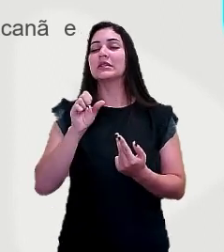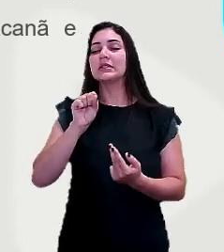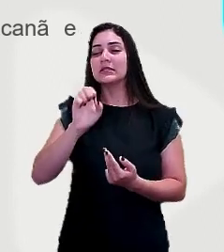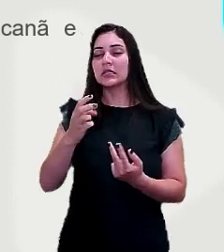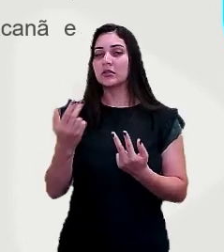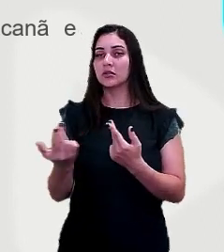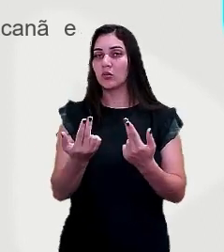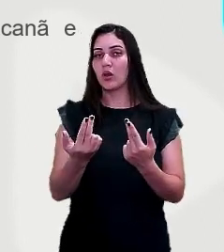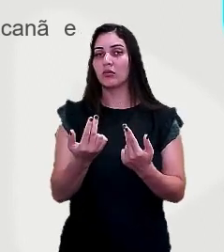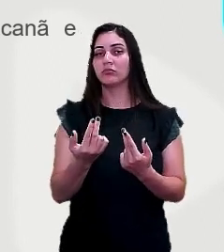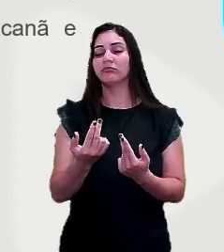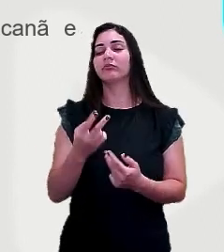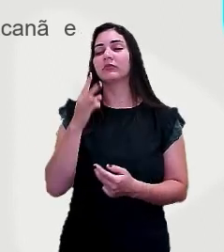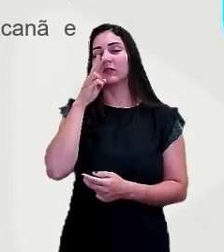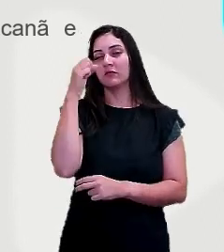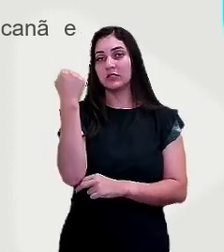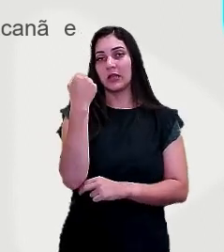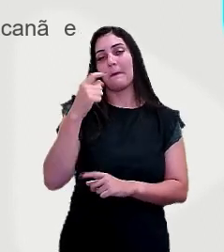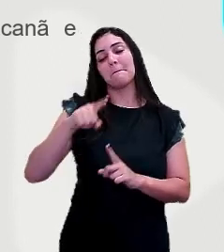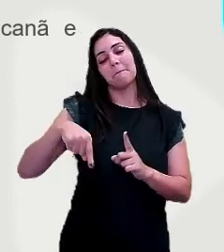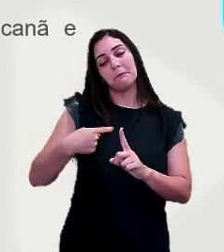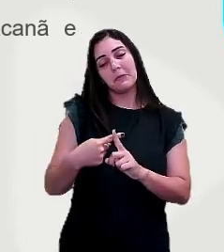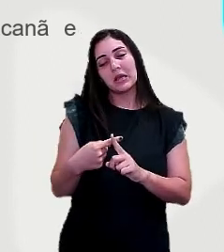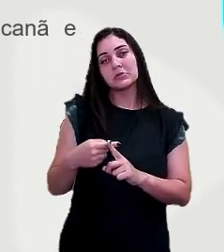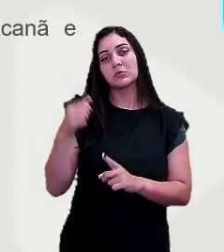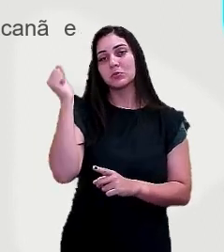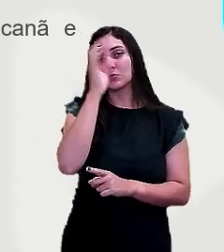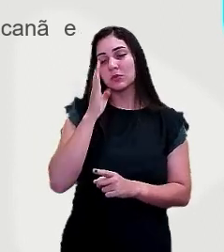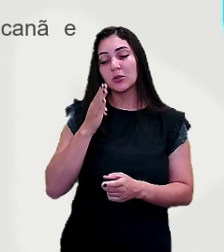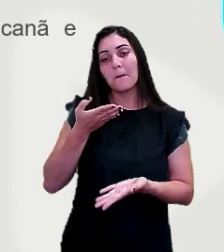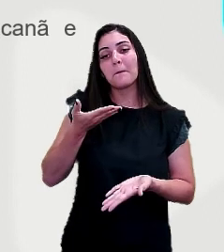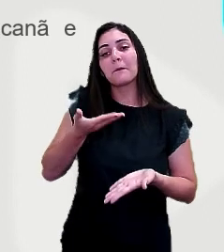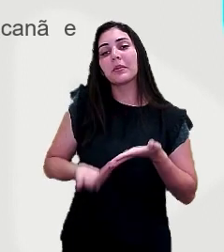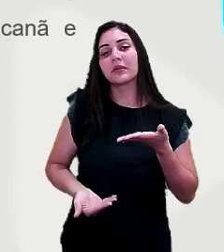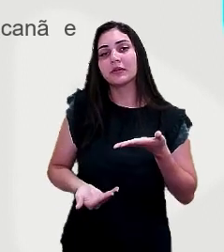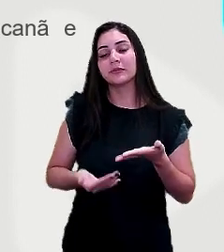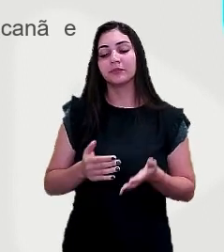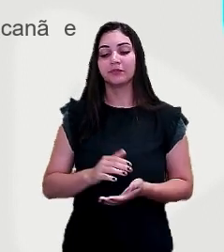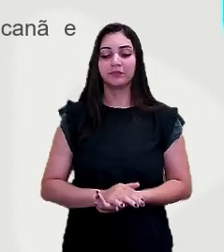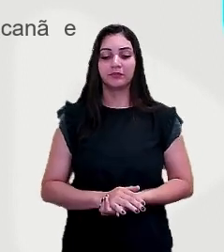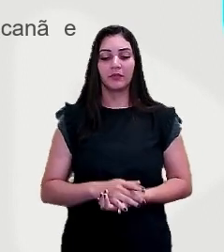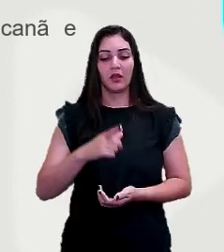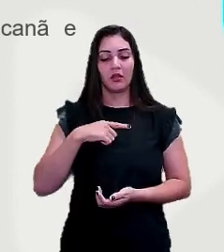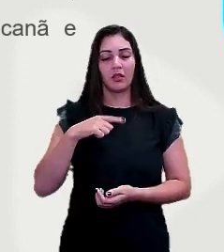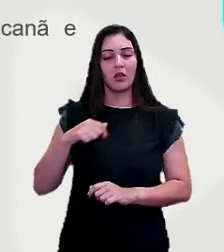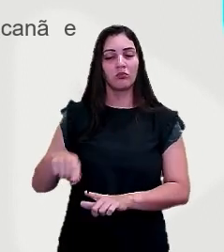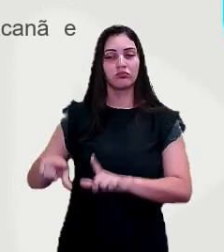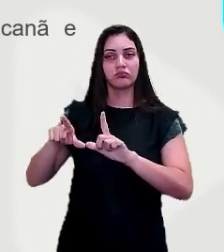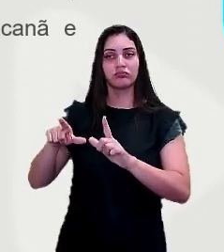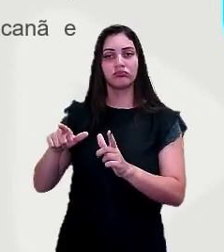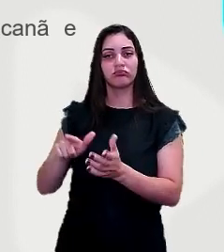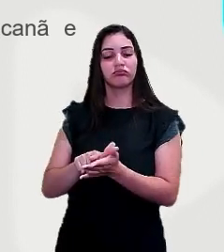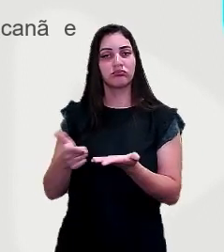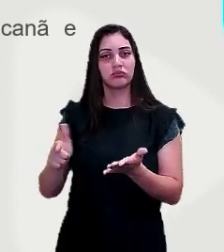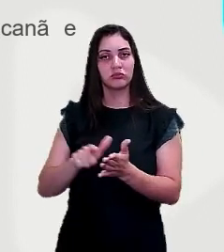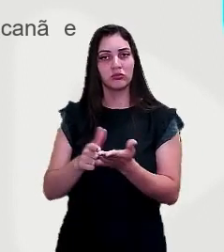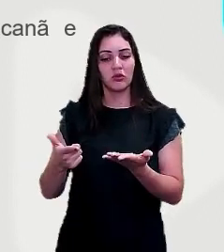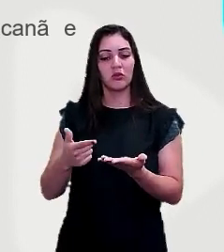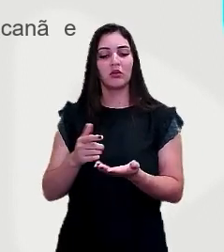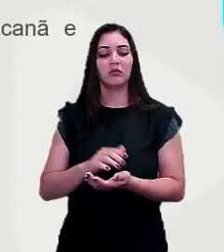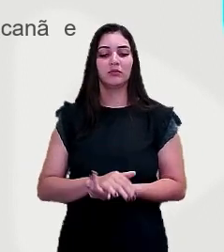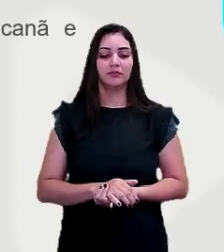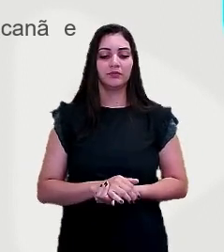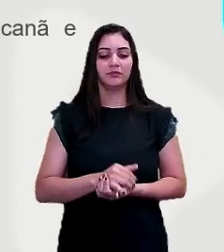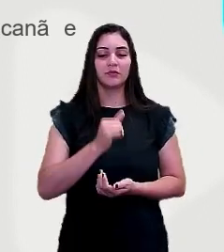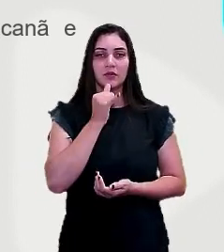Porém, houve-se a derrota. Como vocês podem ver aí na imagem do jornal daquela época. Empatando o Uruguai,